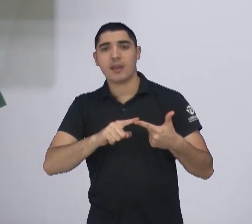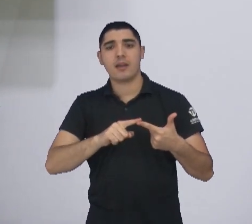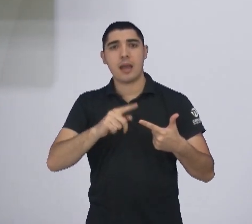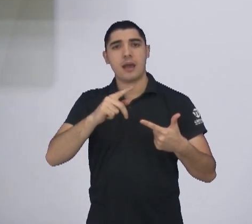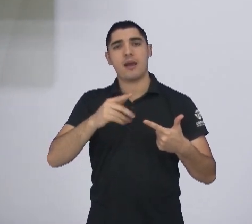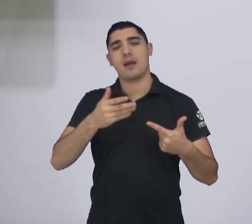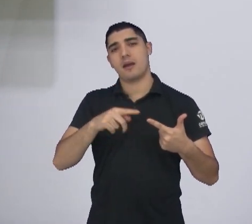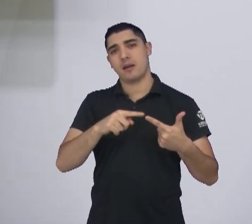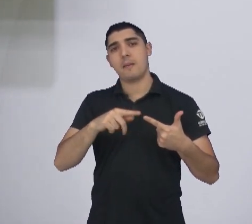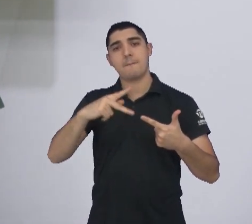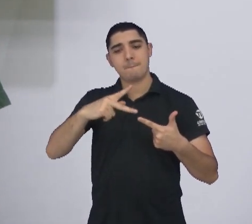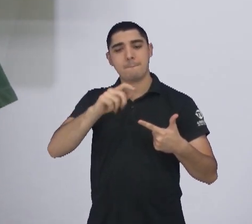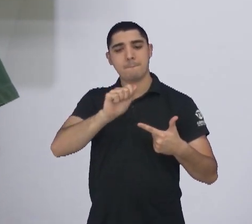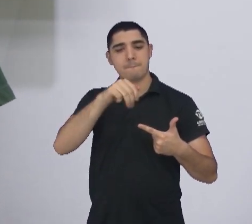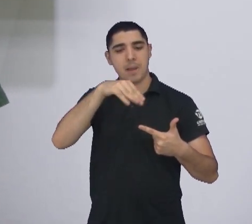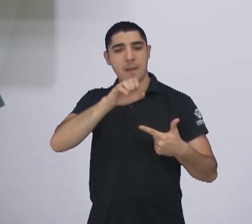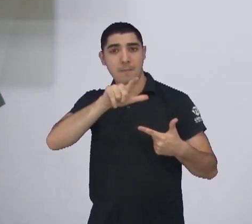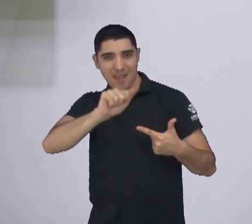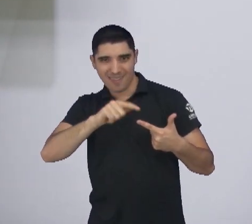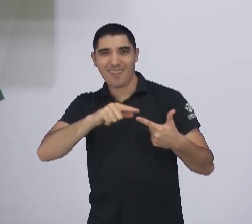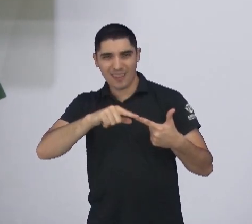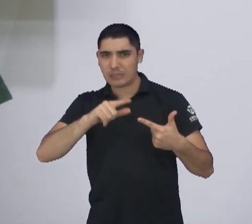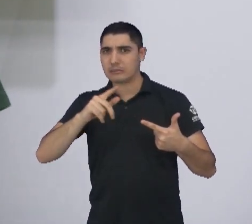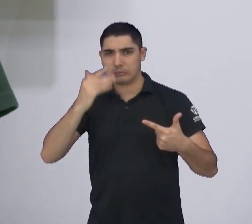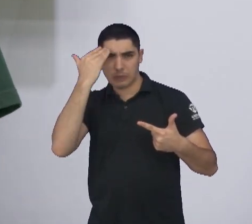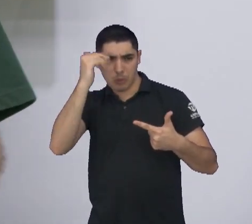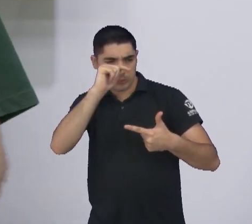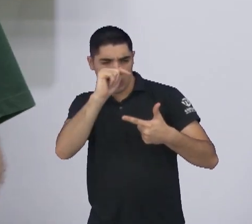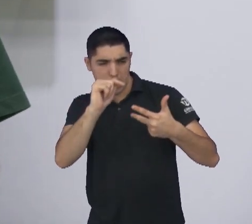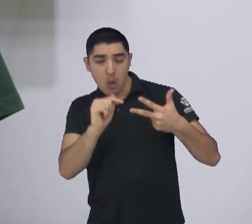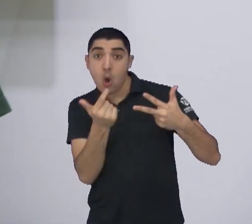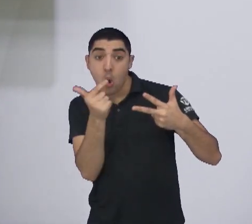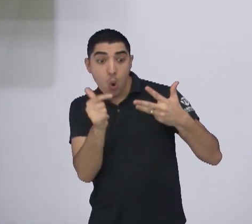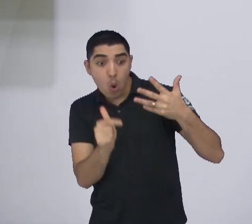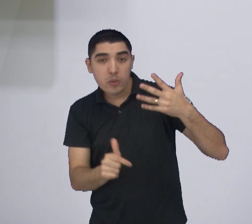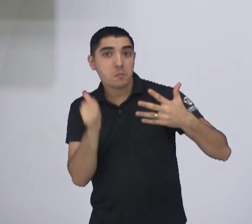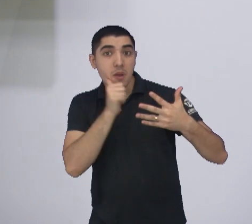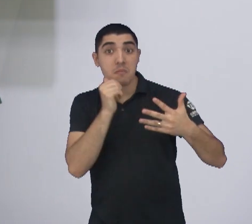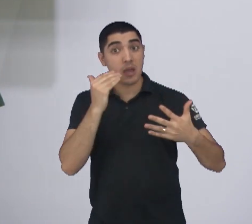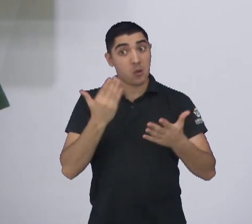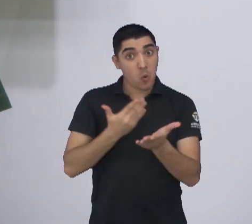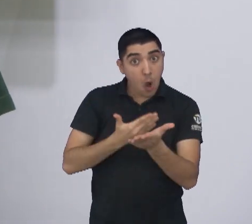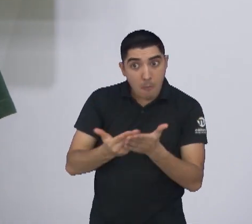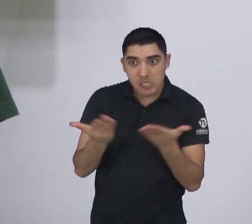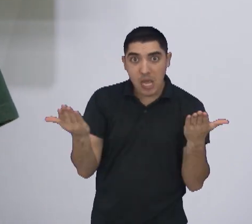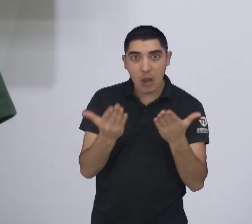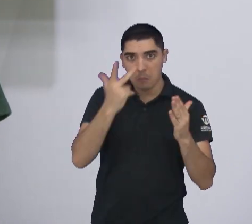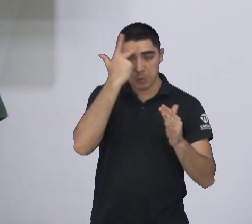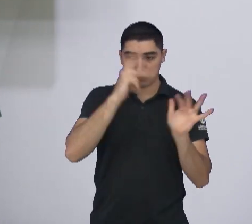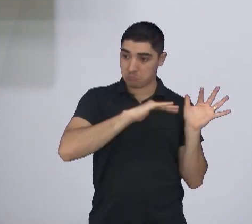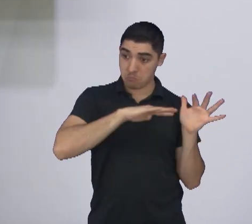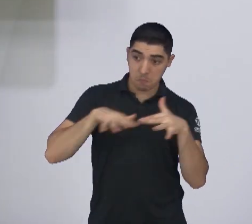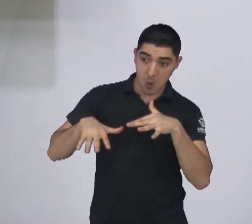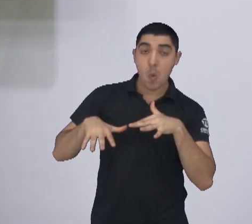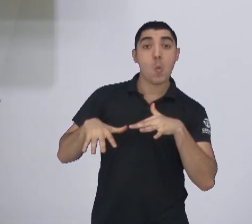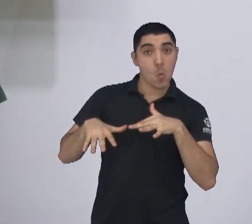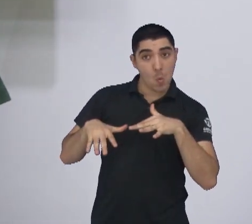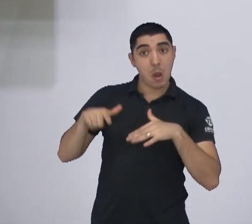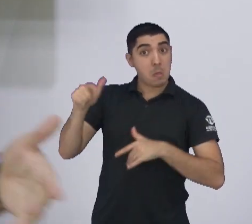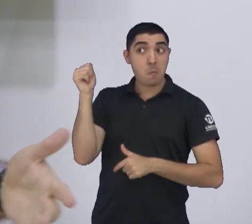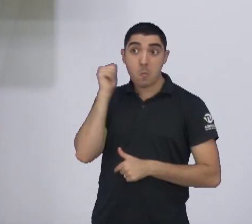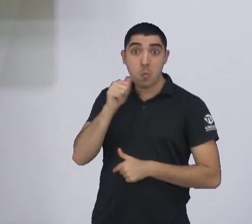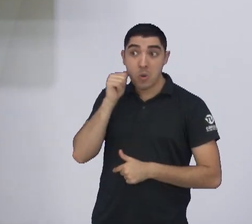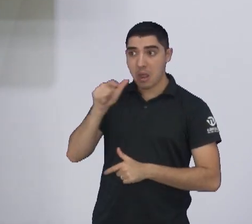a própria Pamela Rosa, enfim, outras meninas que estão surgindo aí no esporte, e ter, né, esse número grande de mulheres